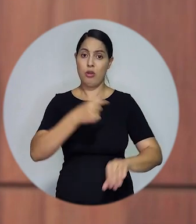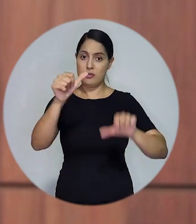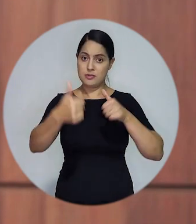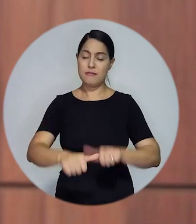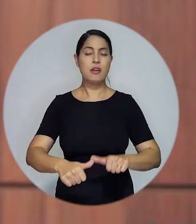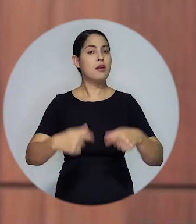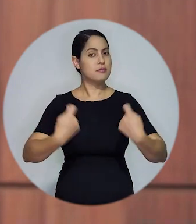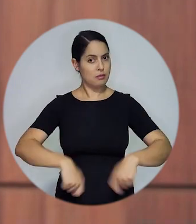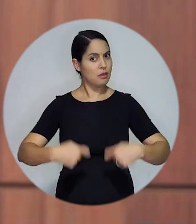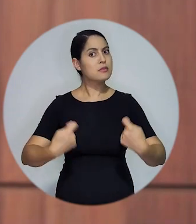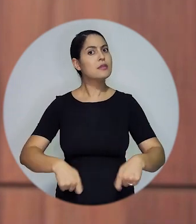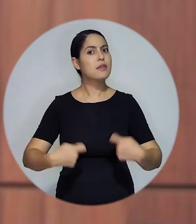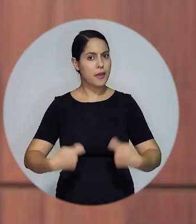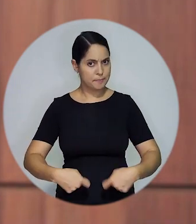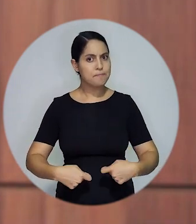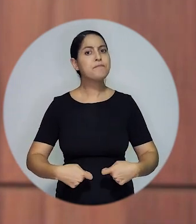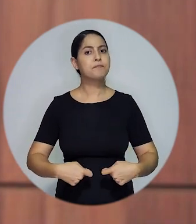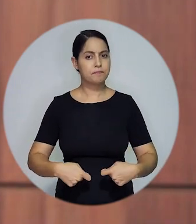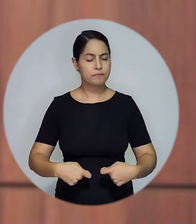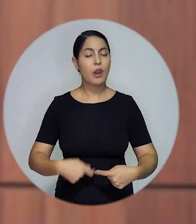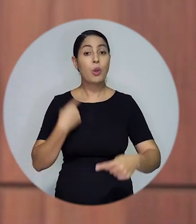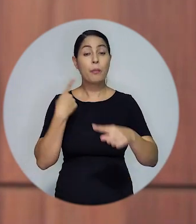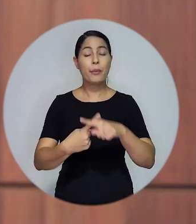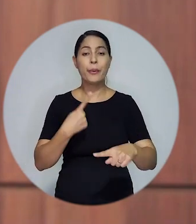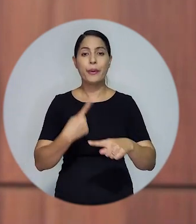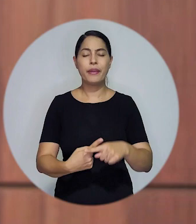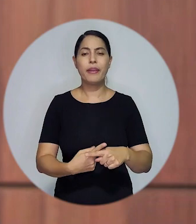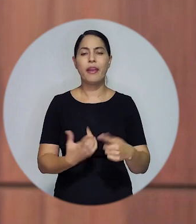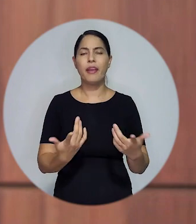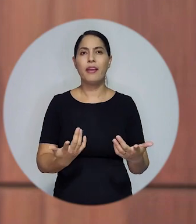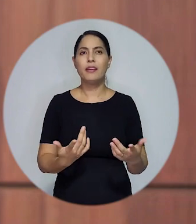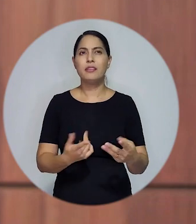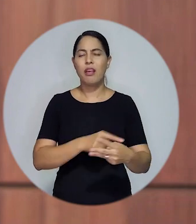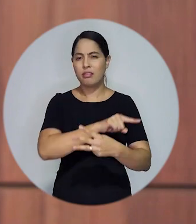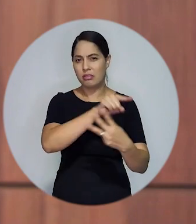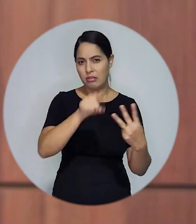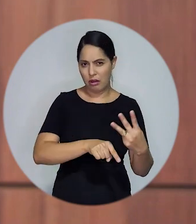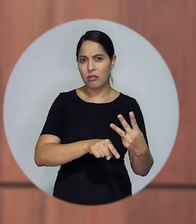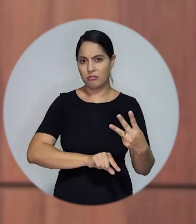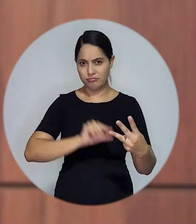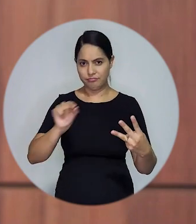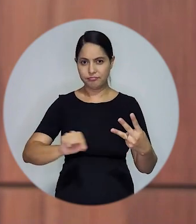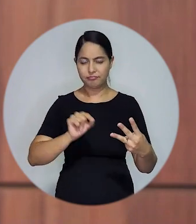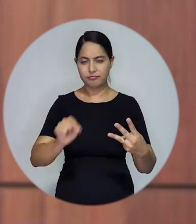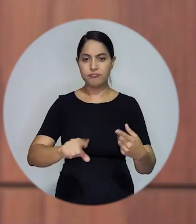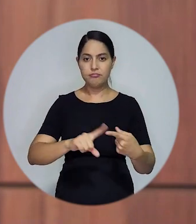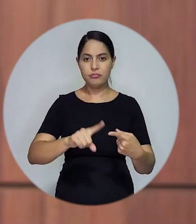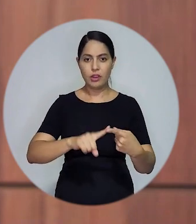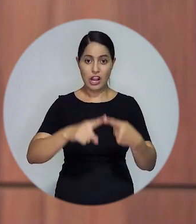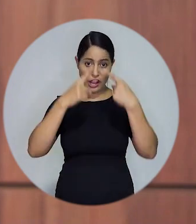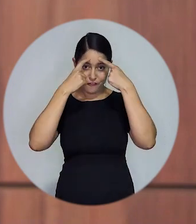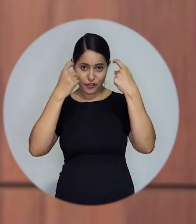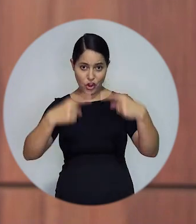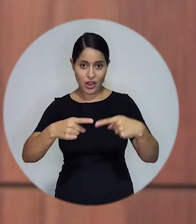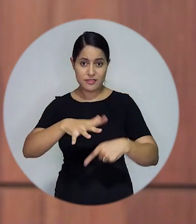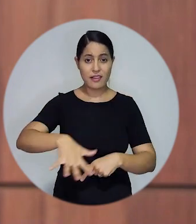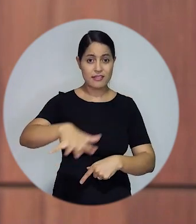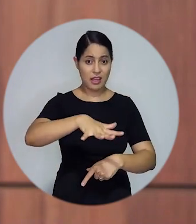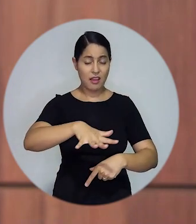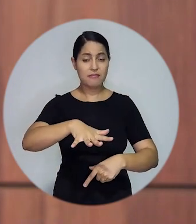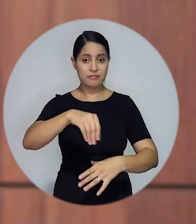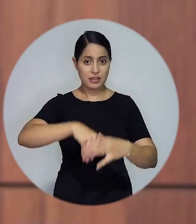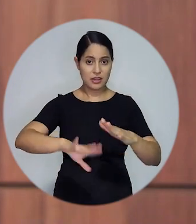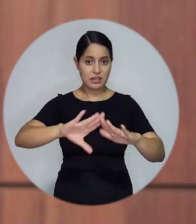uma grande avaliação nesse primeiro momento, porque podemos até dividir em 3 searas: a